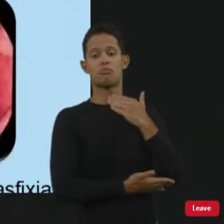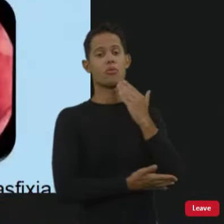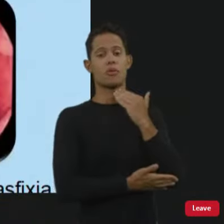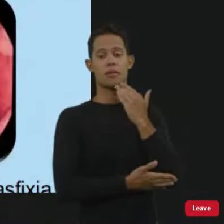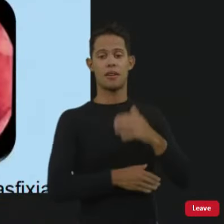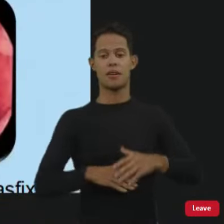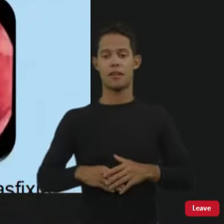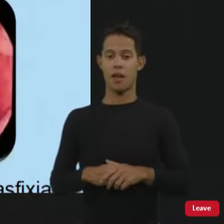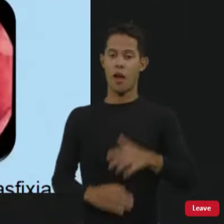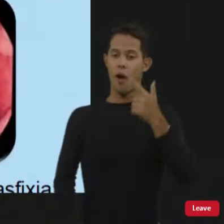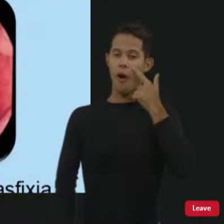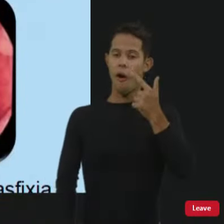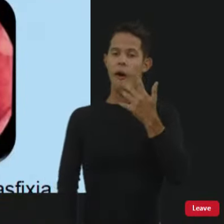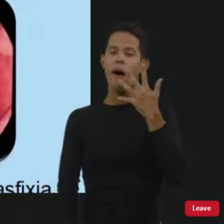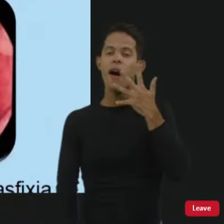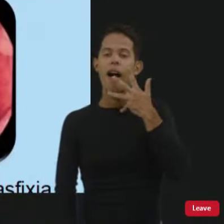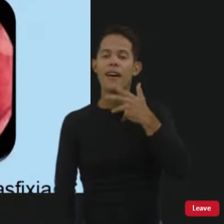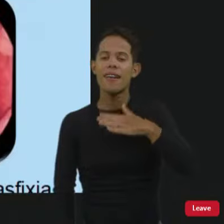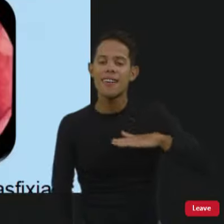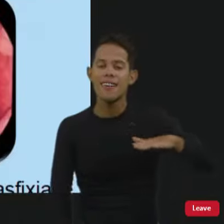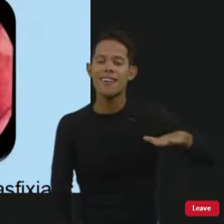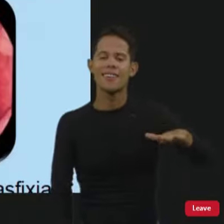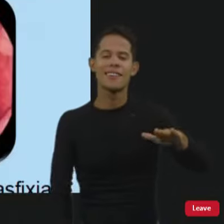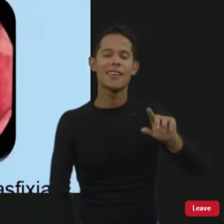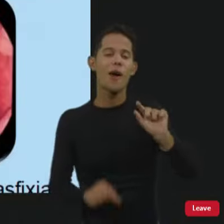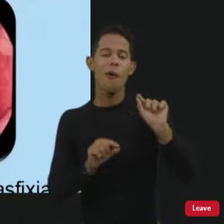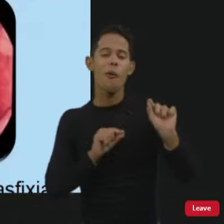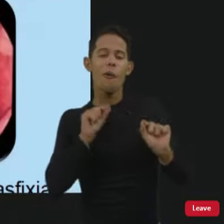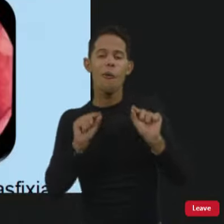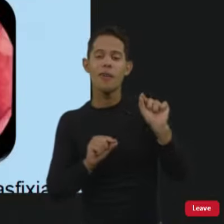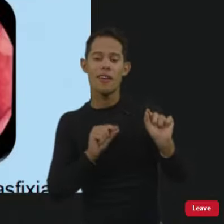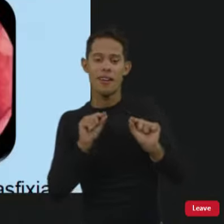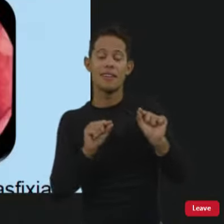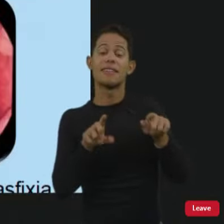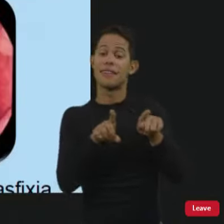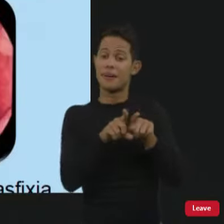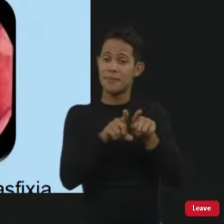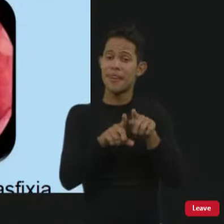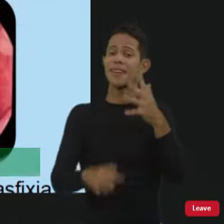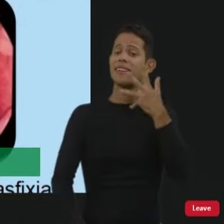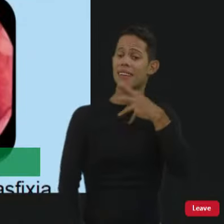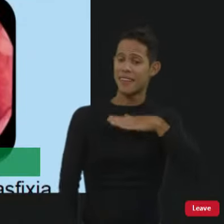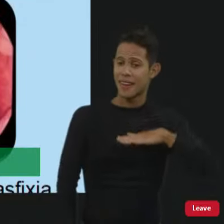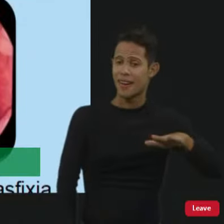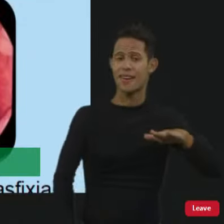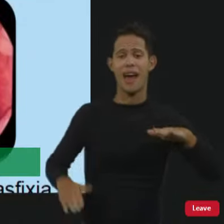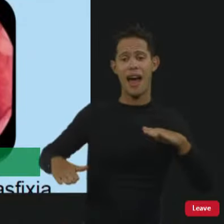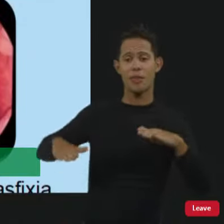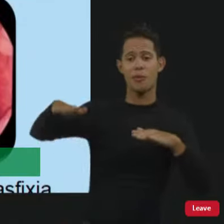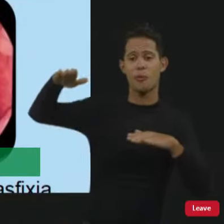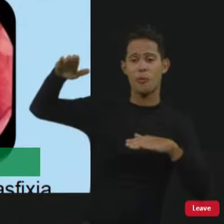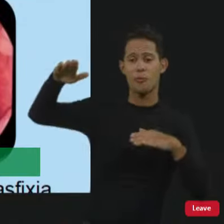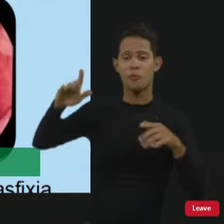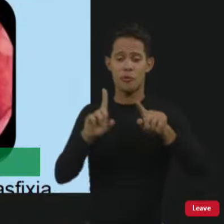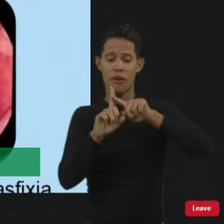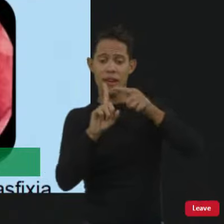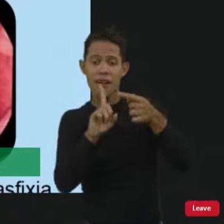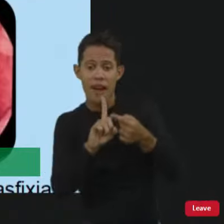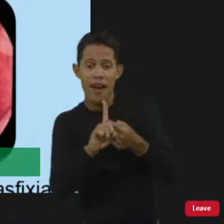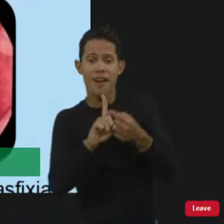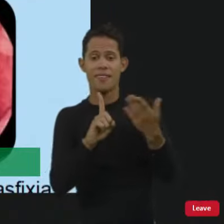Aqui nas crianças, acomete, então, tanto as crianças quanto o adulto, o gestante. Na